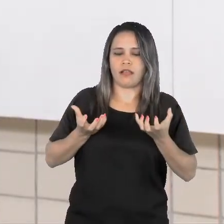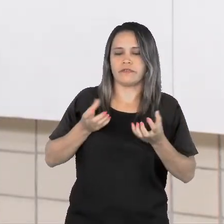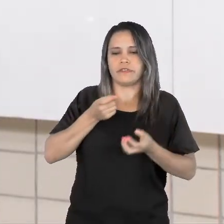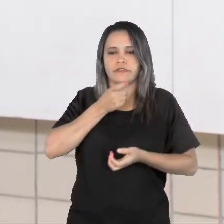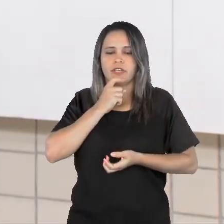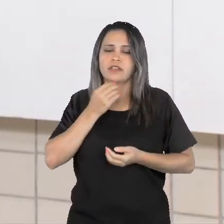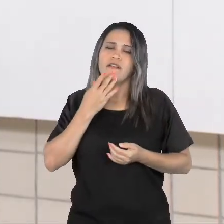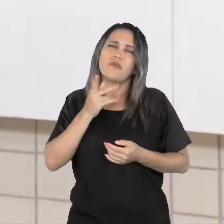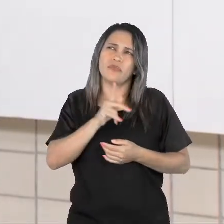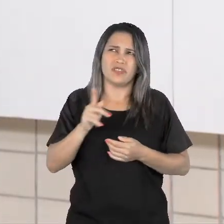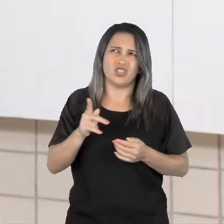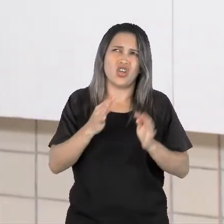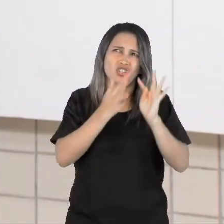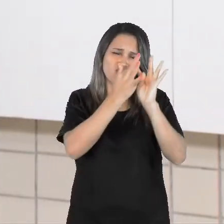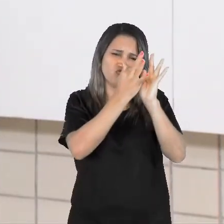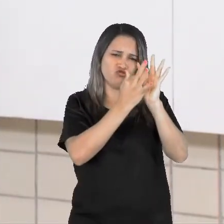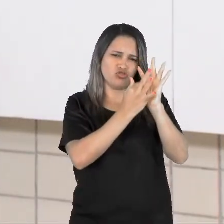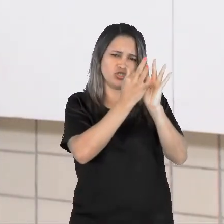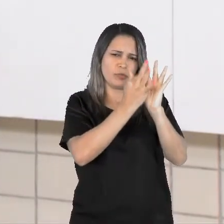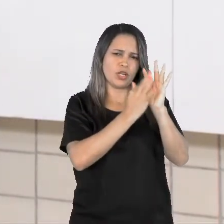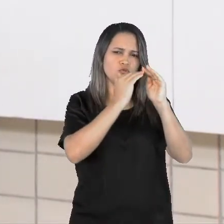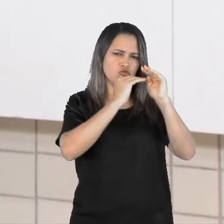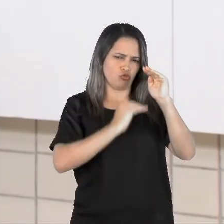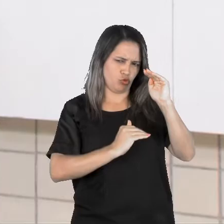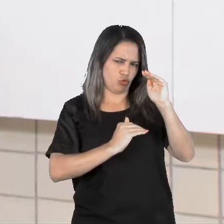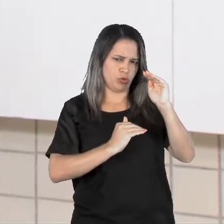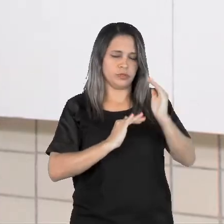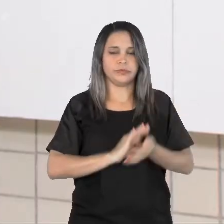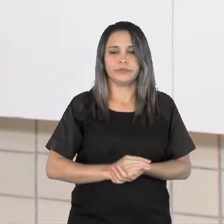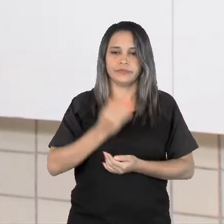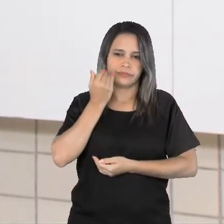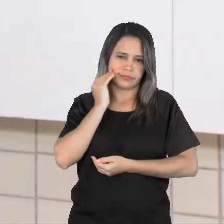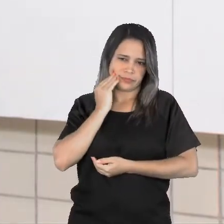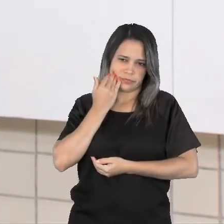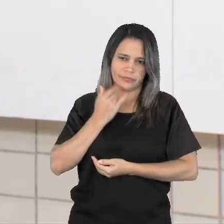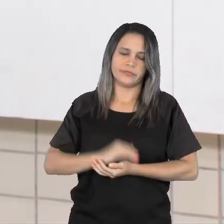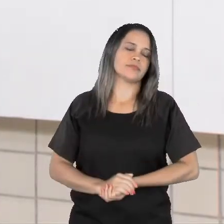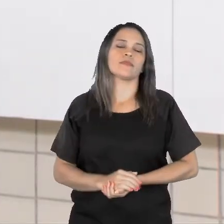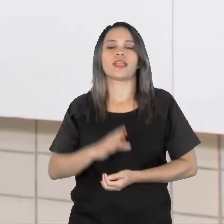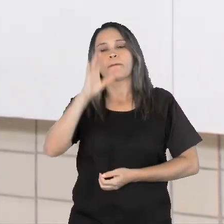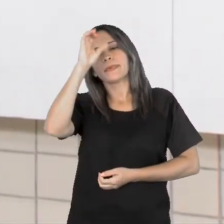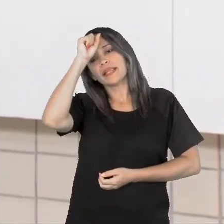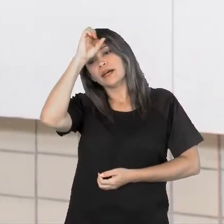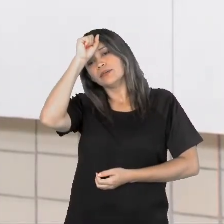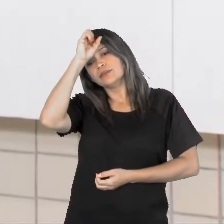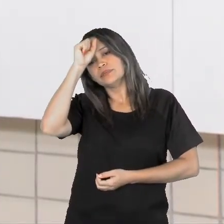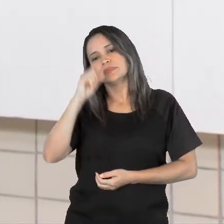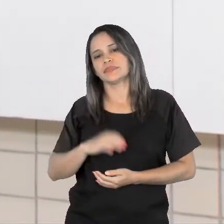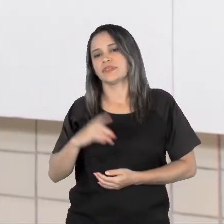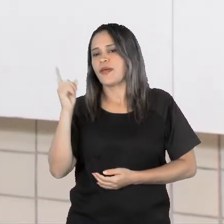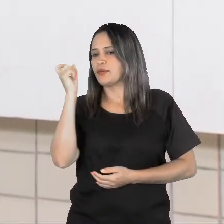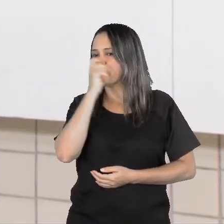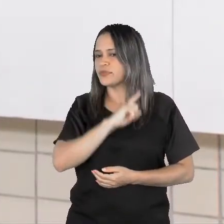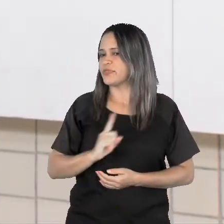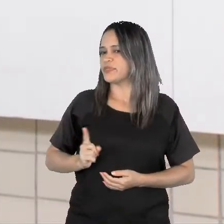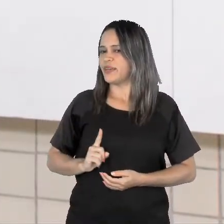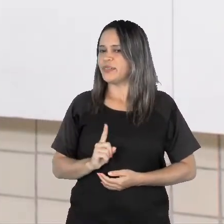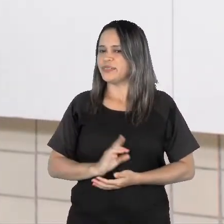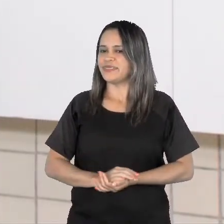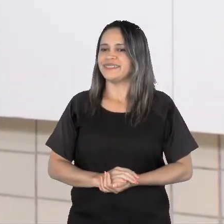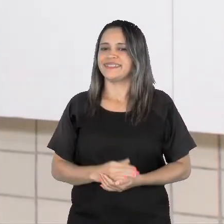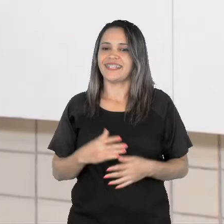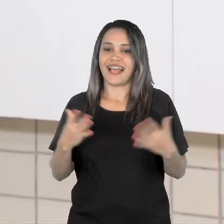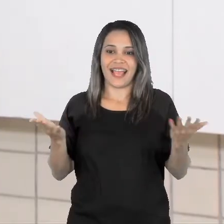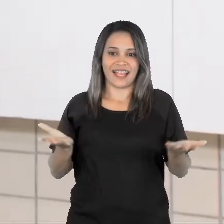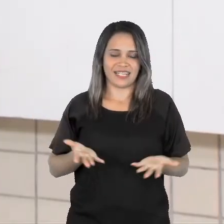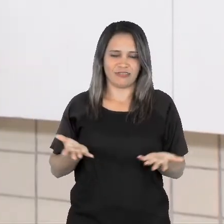assim: professora, diminui aí a temperatura. Entenderam? Aprenderam? Não é nada difícil, né? Então,